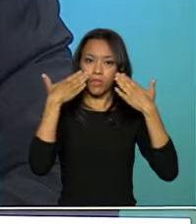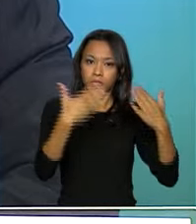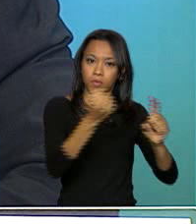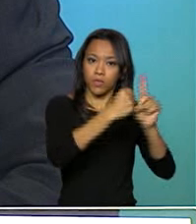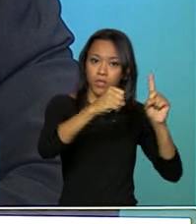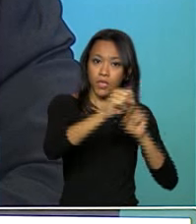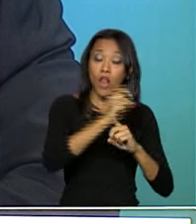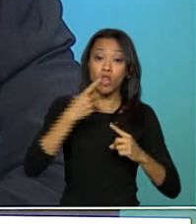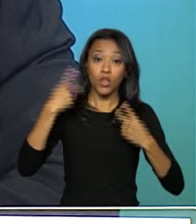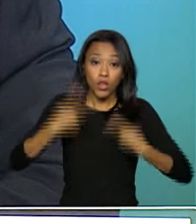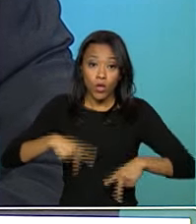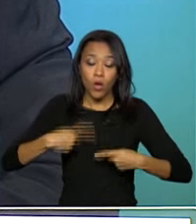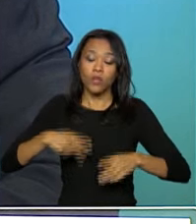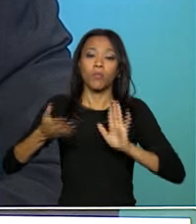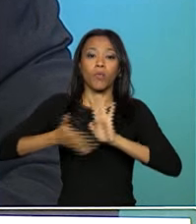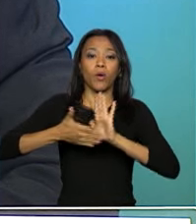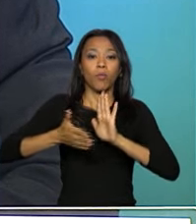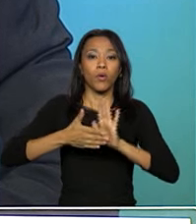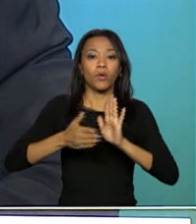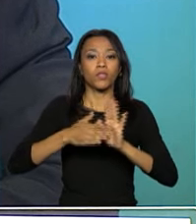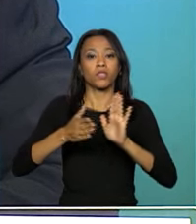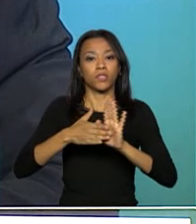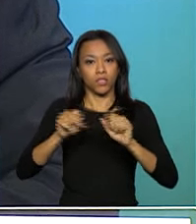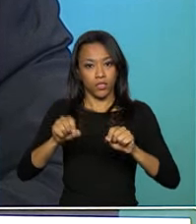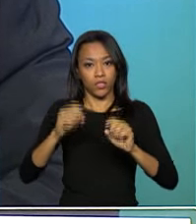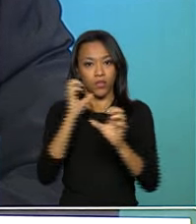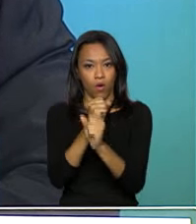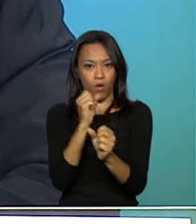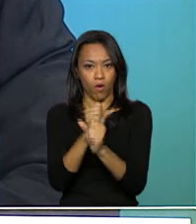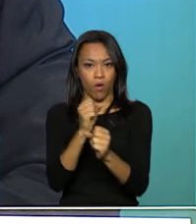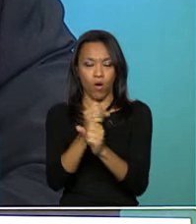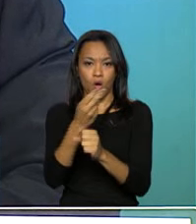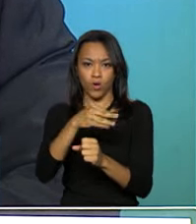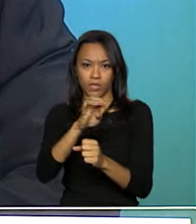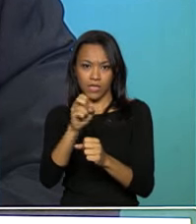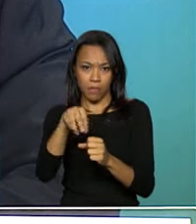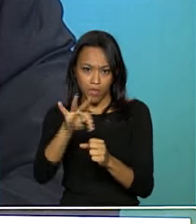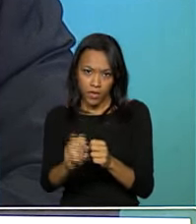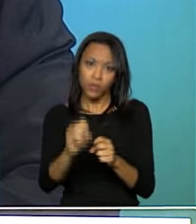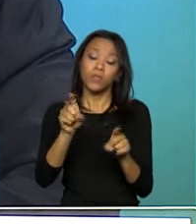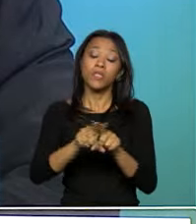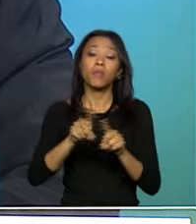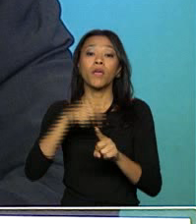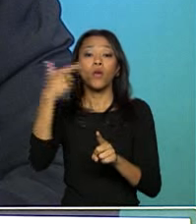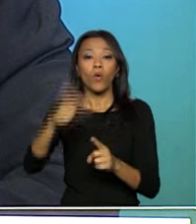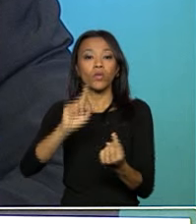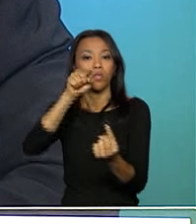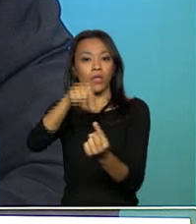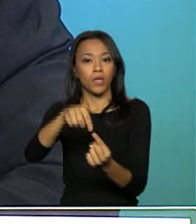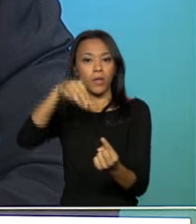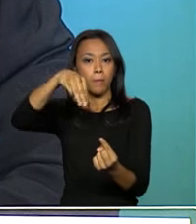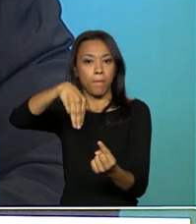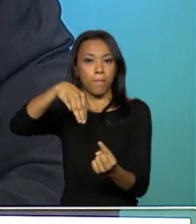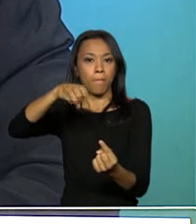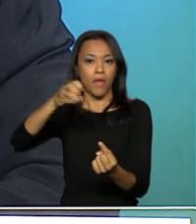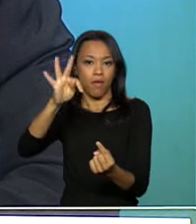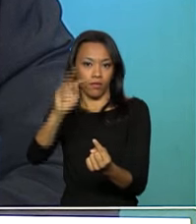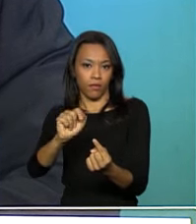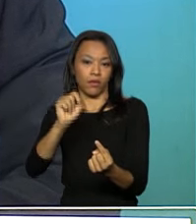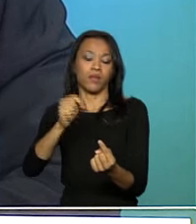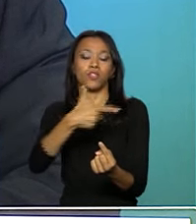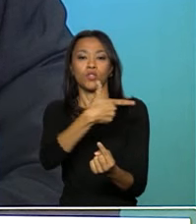orçamentária e mais do que isso o nosso plano plurianual que é o plano de metas eh e de prioridades do governo de